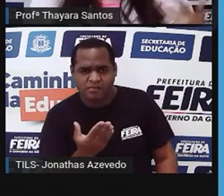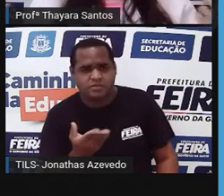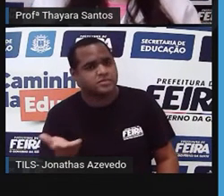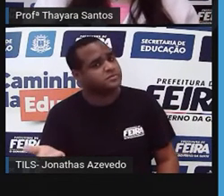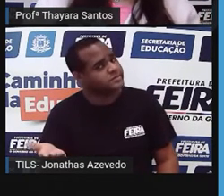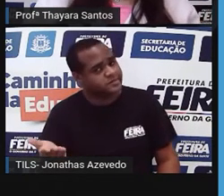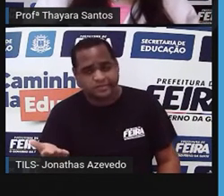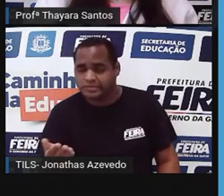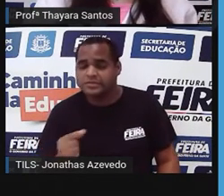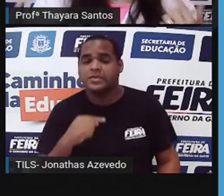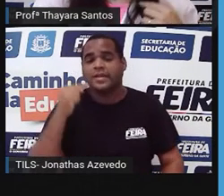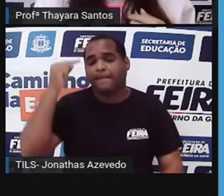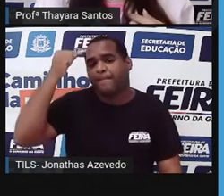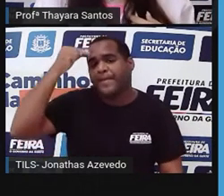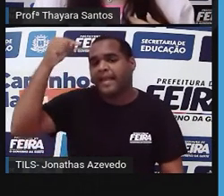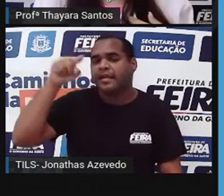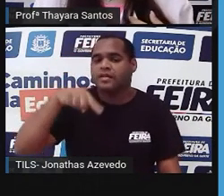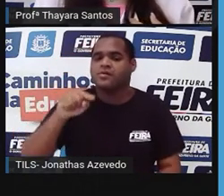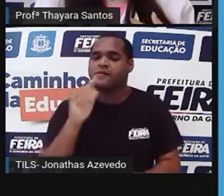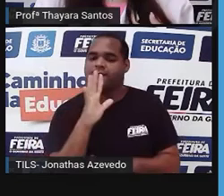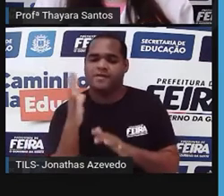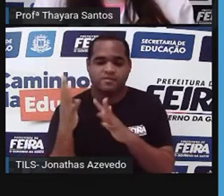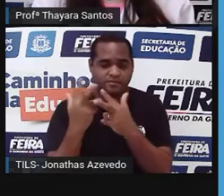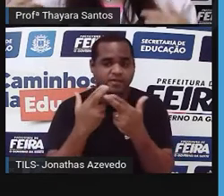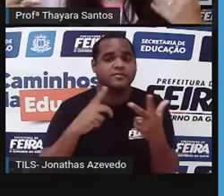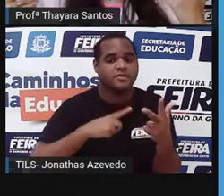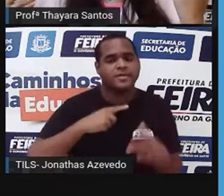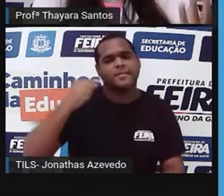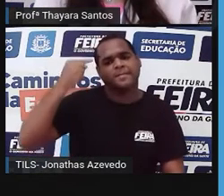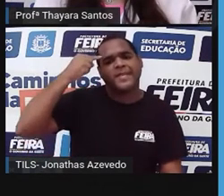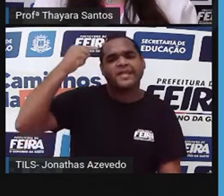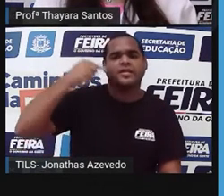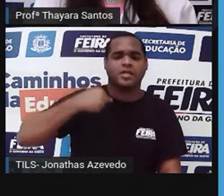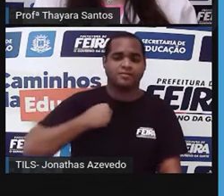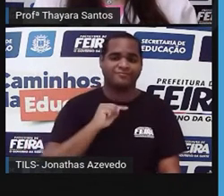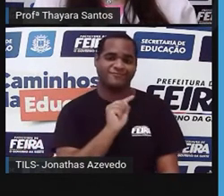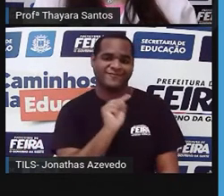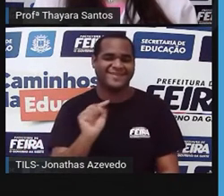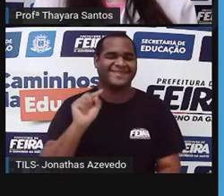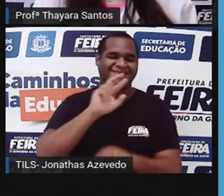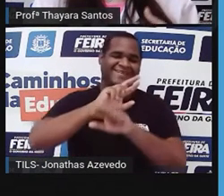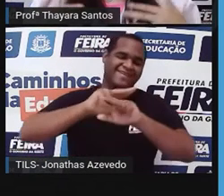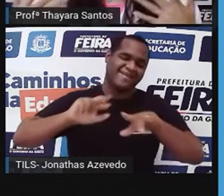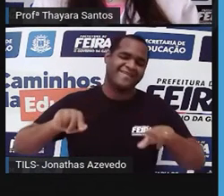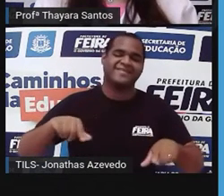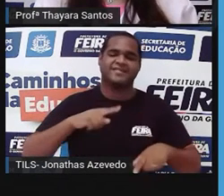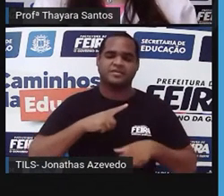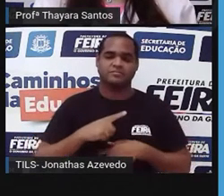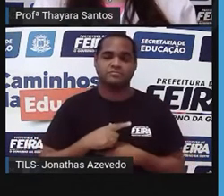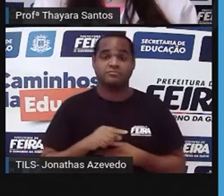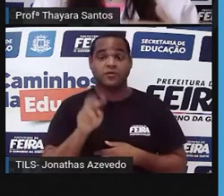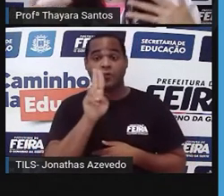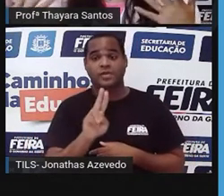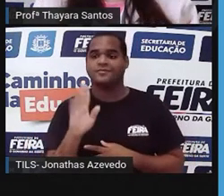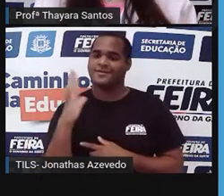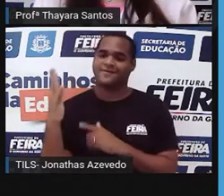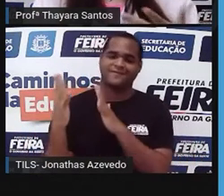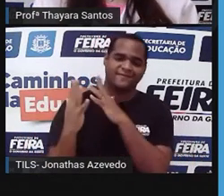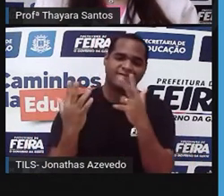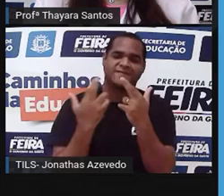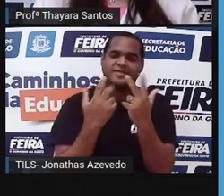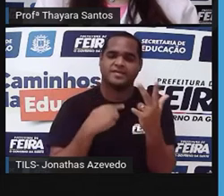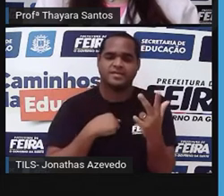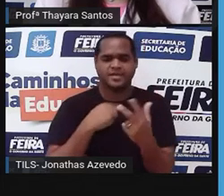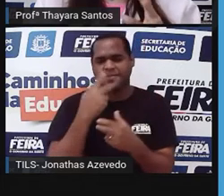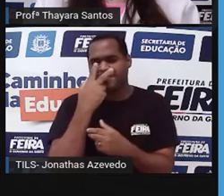no meio ambiente, a gente tem que pensar pelo menos na gente, porque se a gente continuar usando a natureza do jeito que a gente está, de